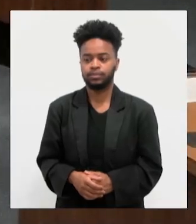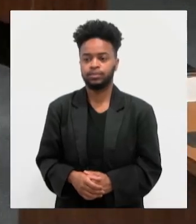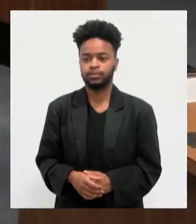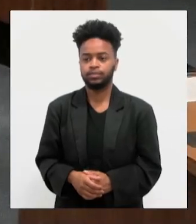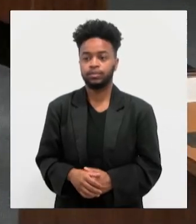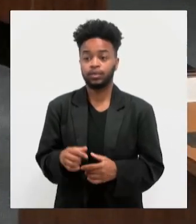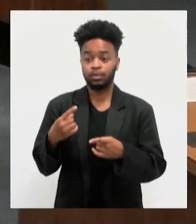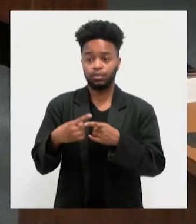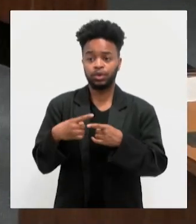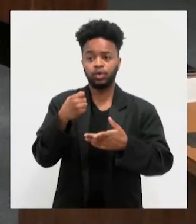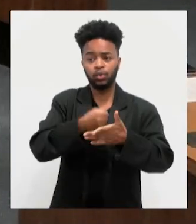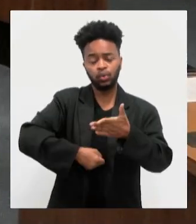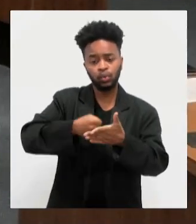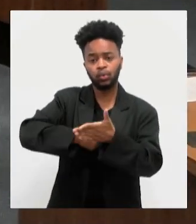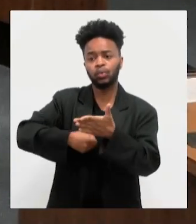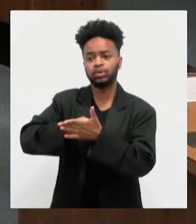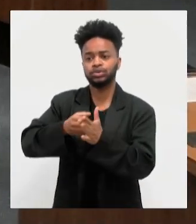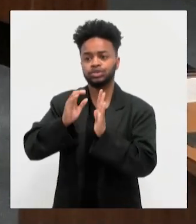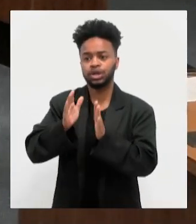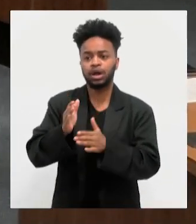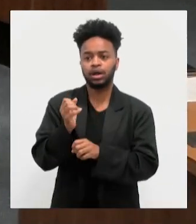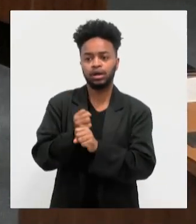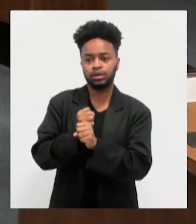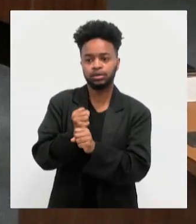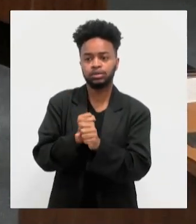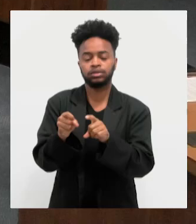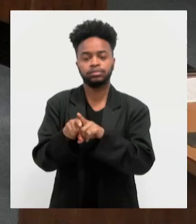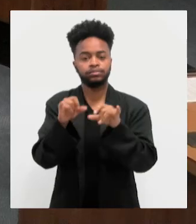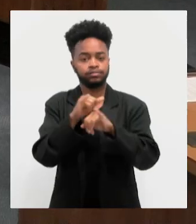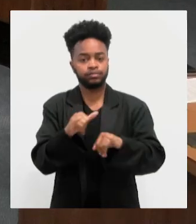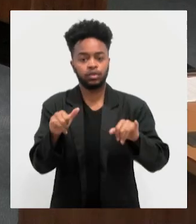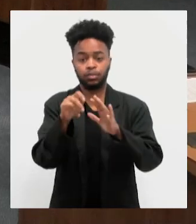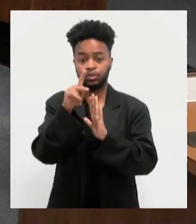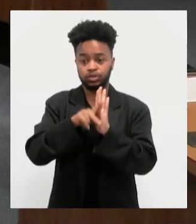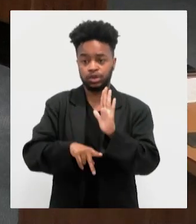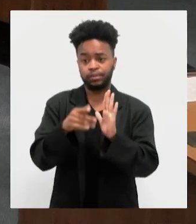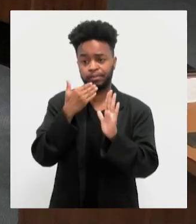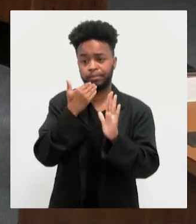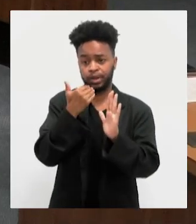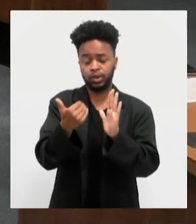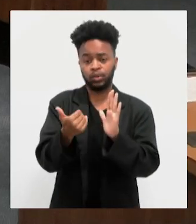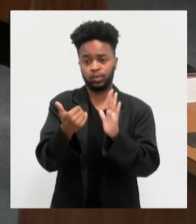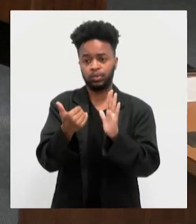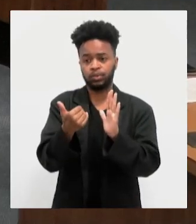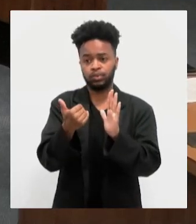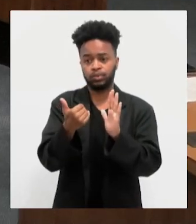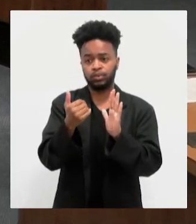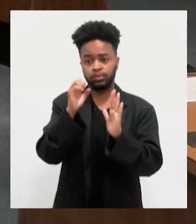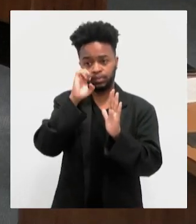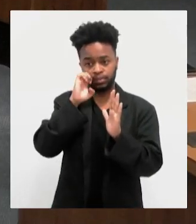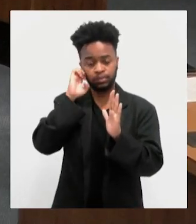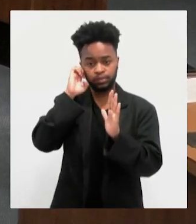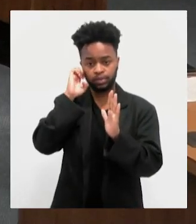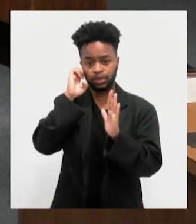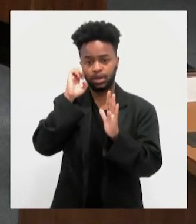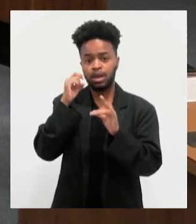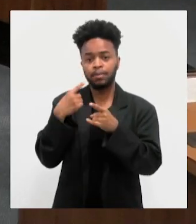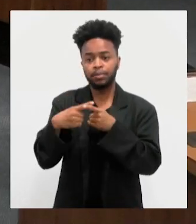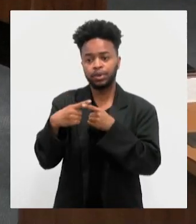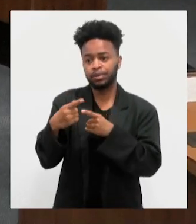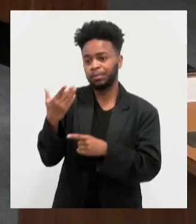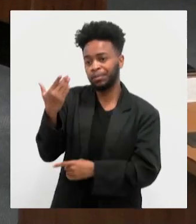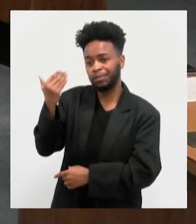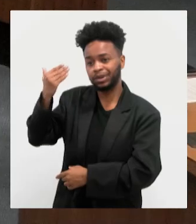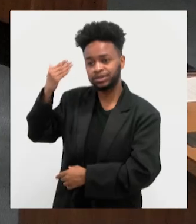estão nessa luta há muitos anos, e para dizer esse projeto é melhor, Érica, no sentido de que lá no passado